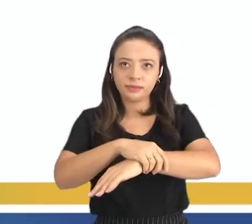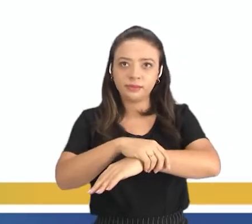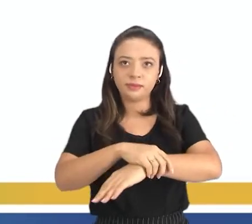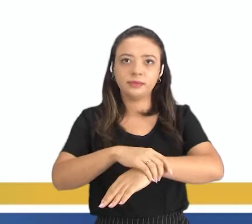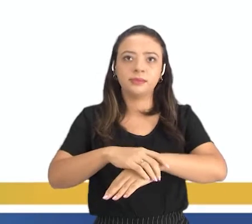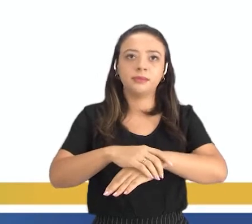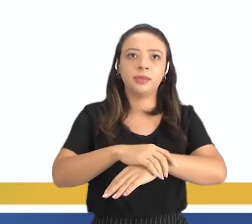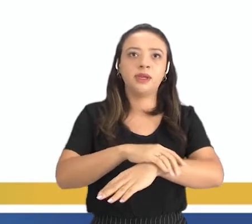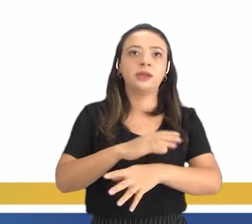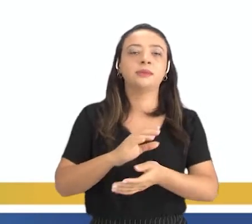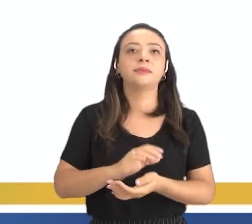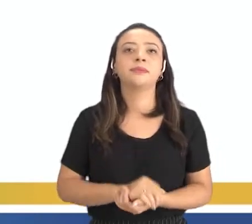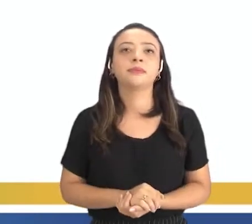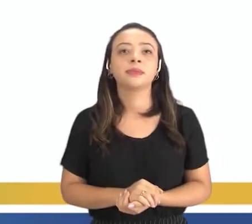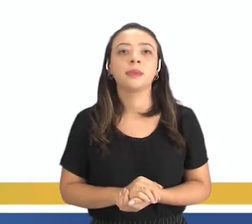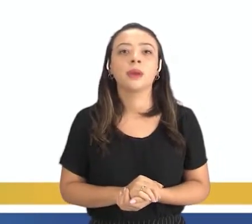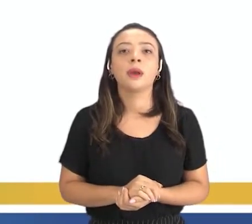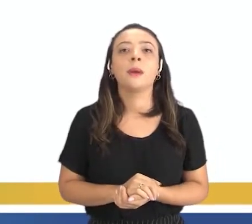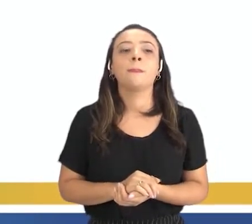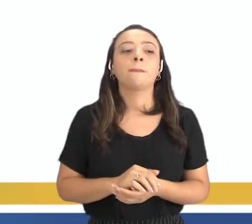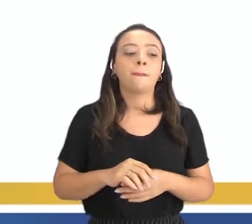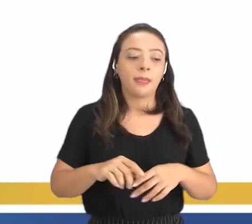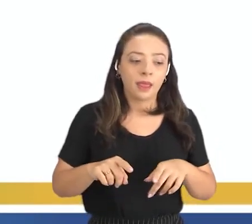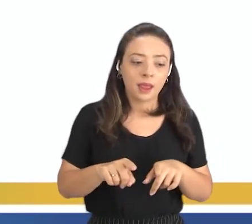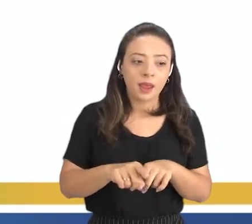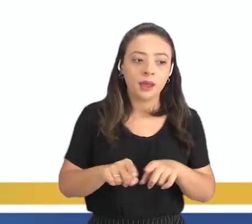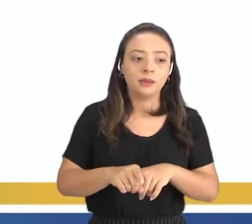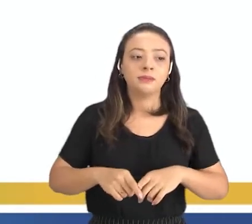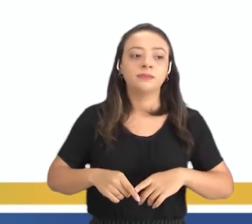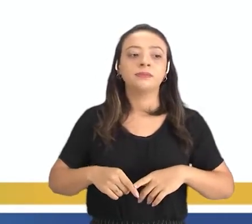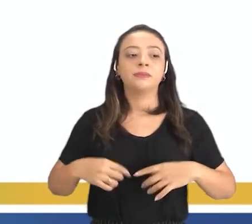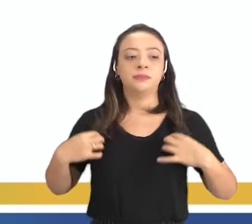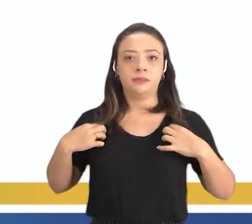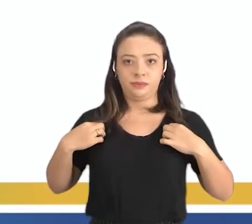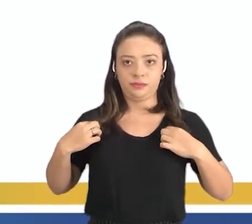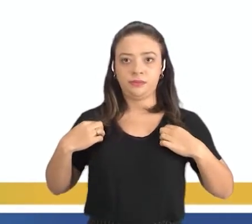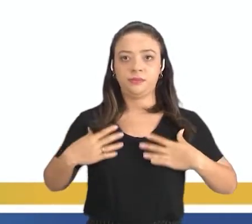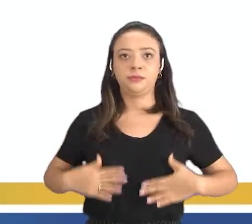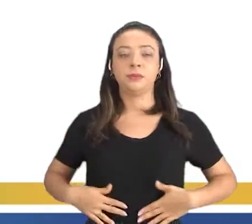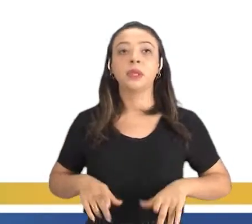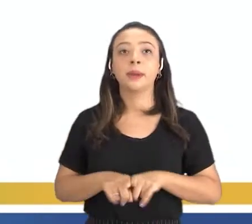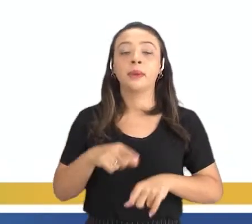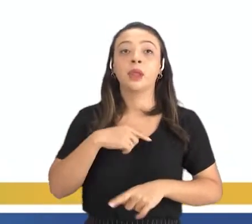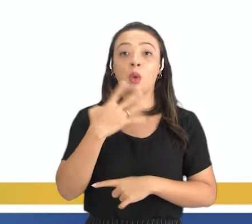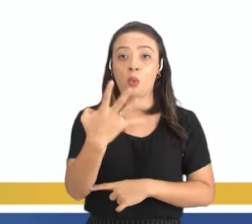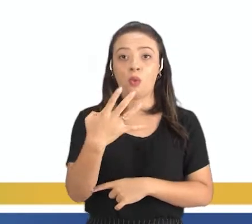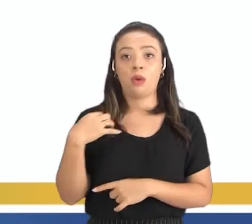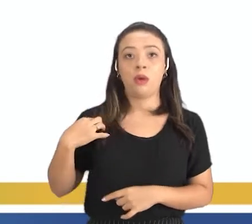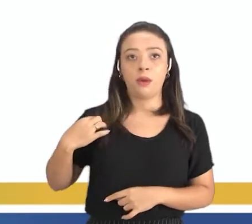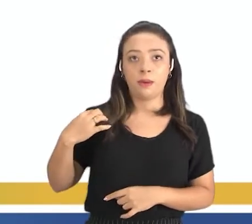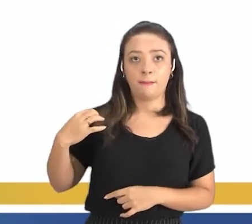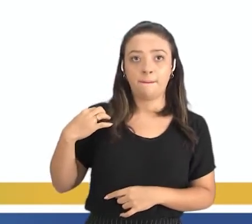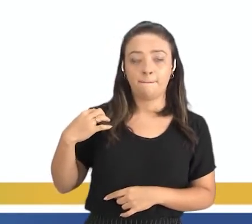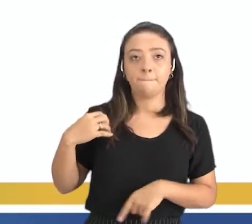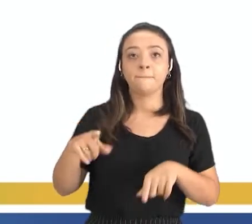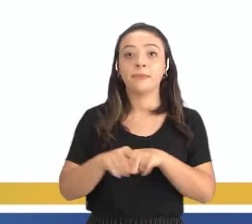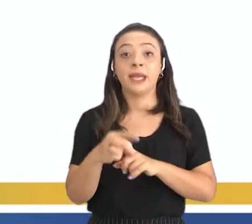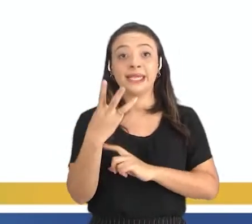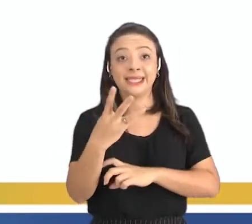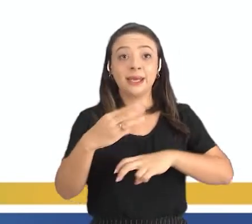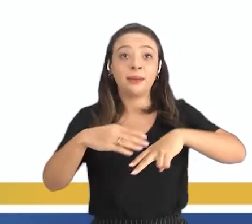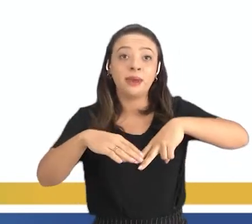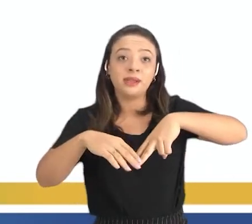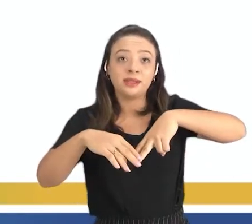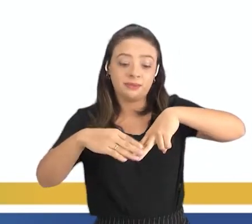diferentes o João pode se vestir? Então, vamos pensar. Ele possui 4 camisas, ele possui 3